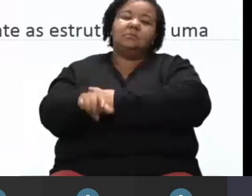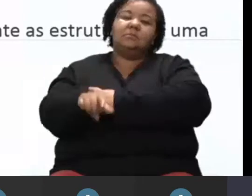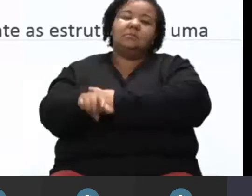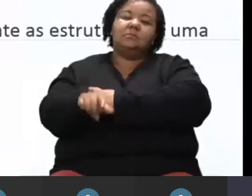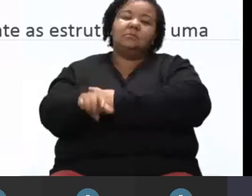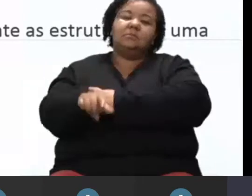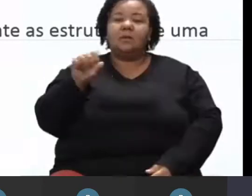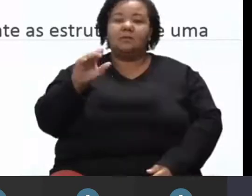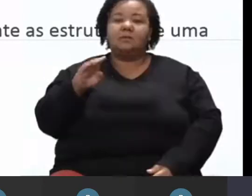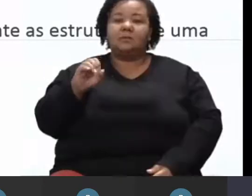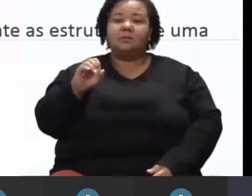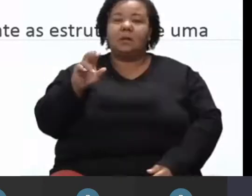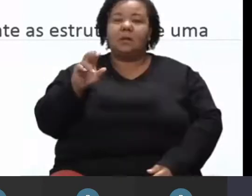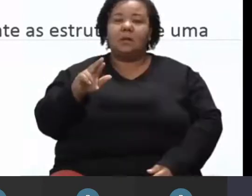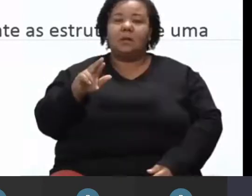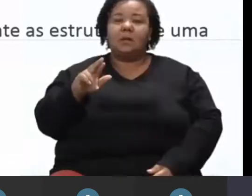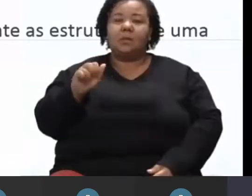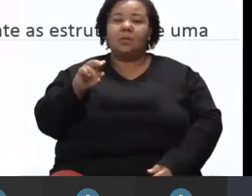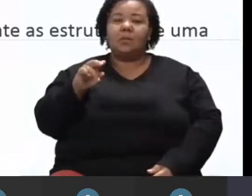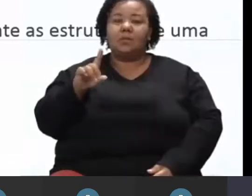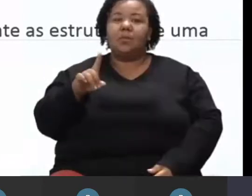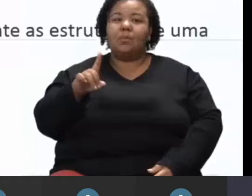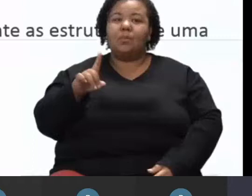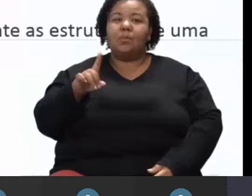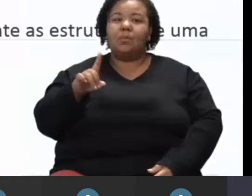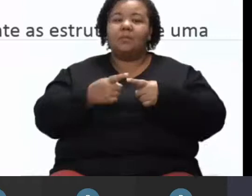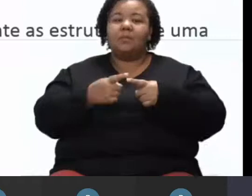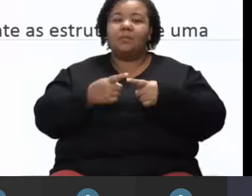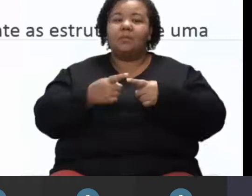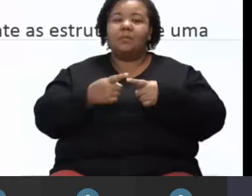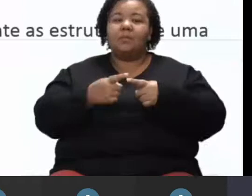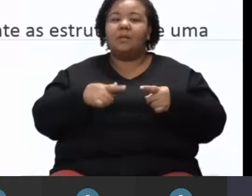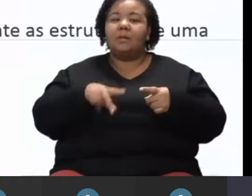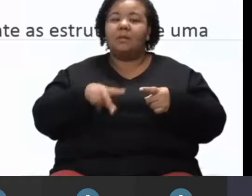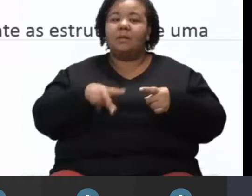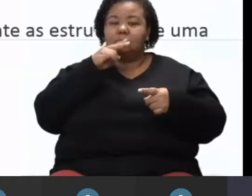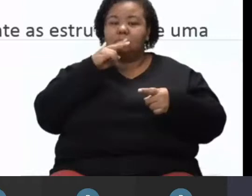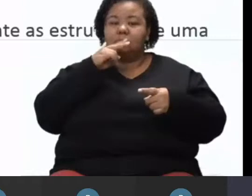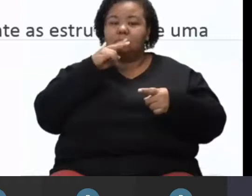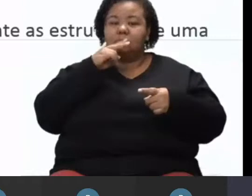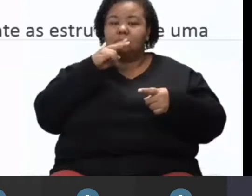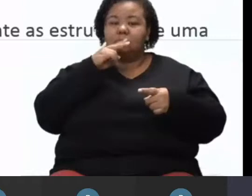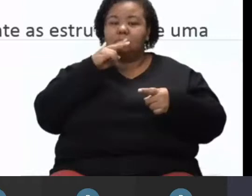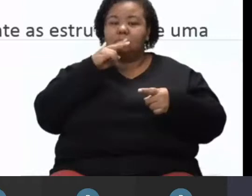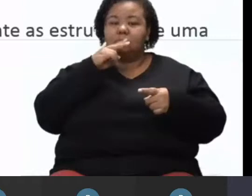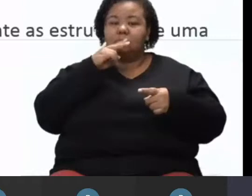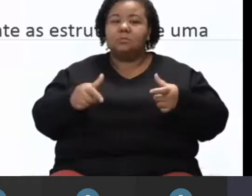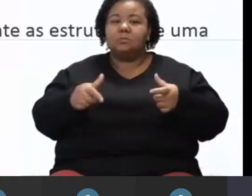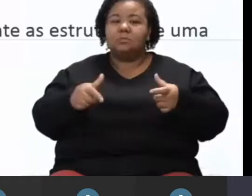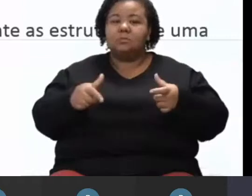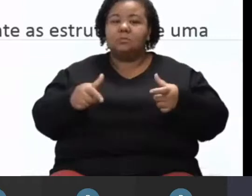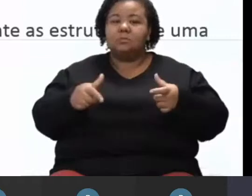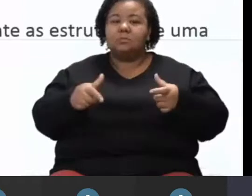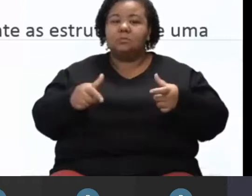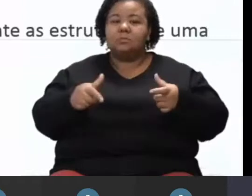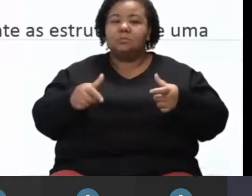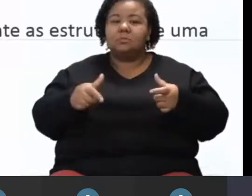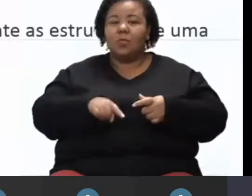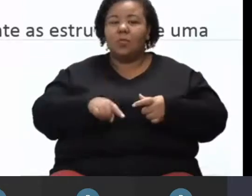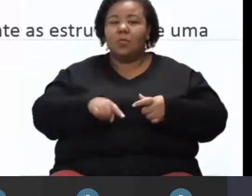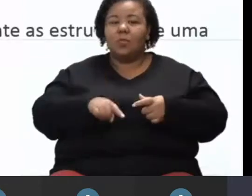agar saburó? Porque ele tem nutrientes muito importantes para o crescimento de fungos, principalmente os carboidratos. O